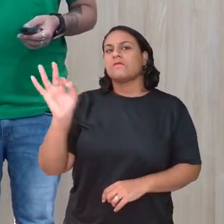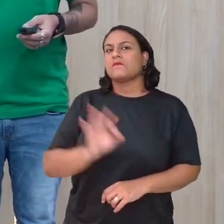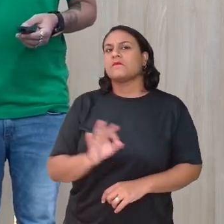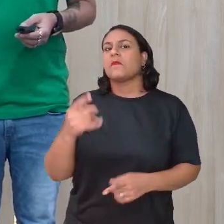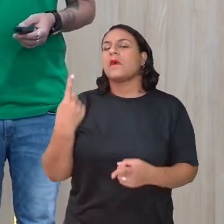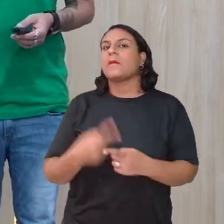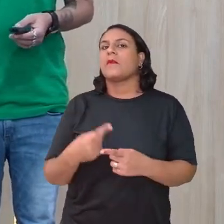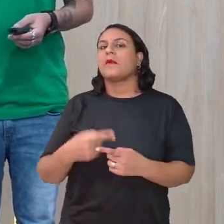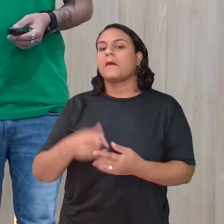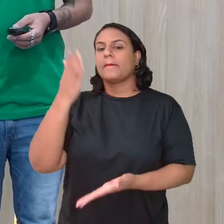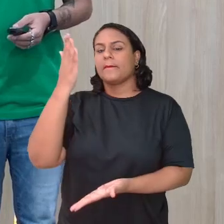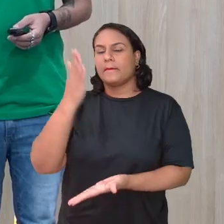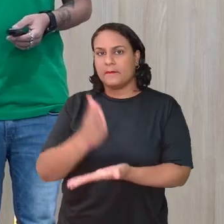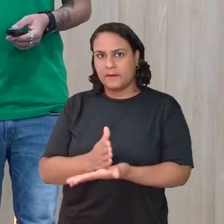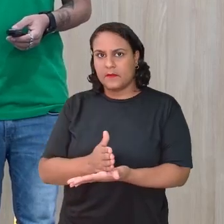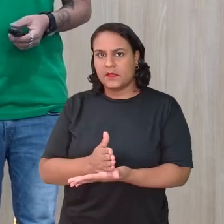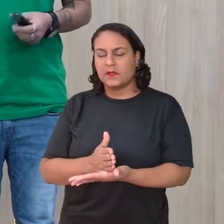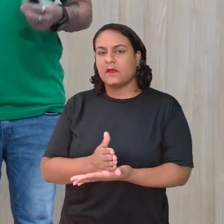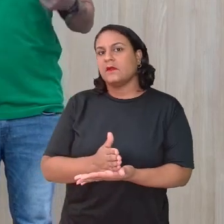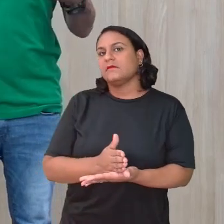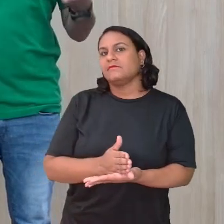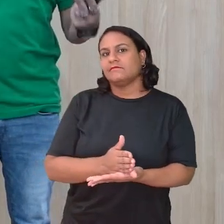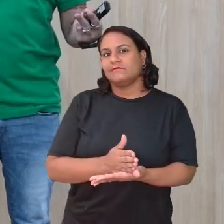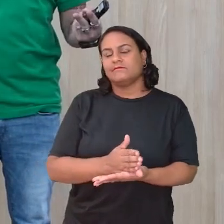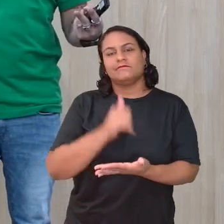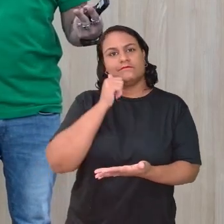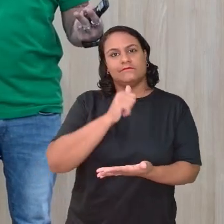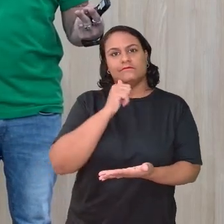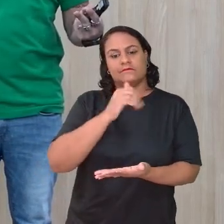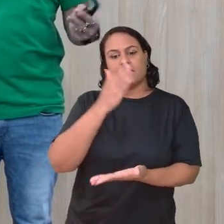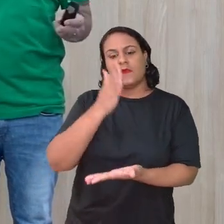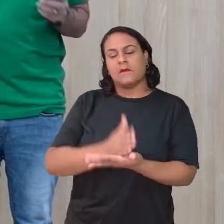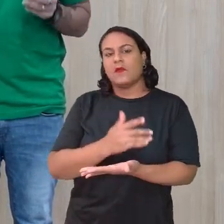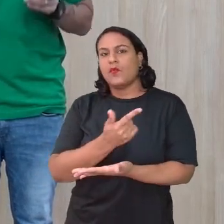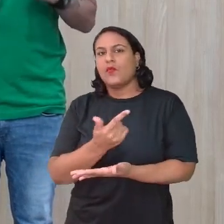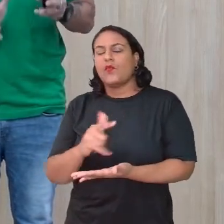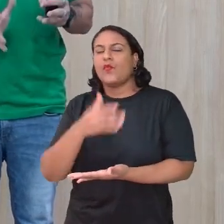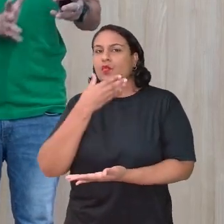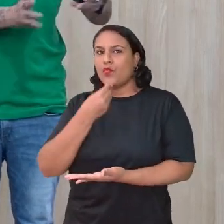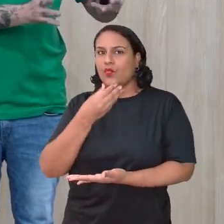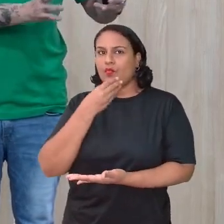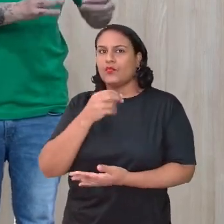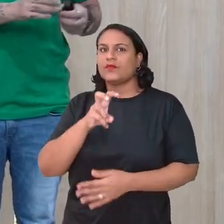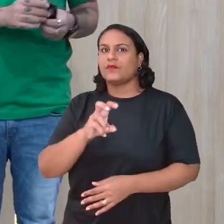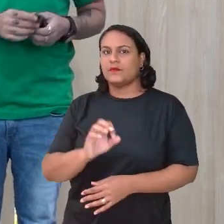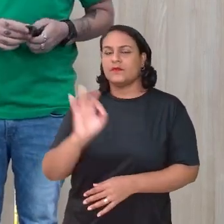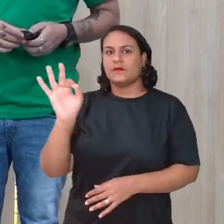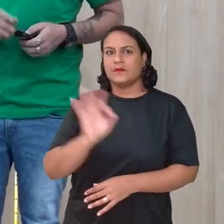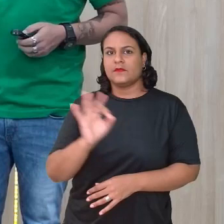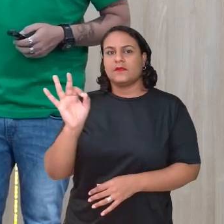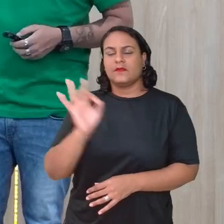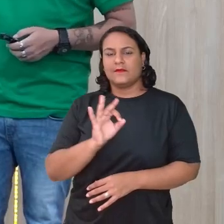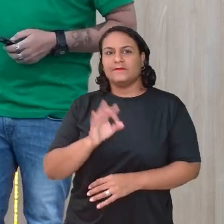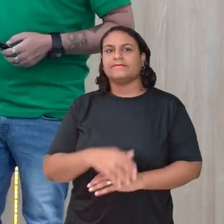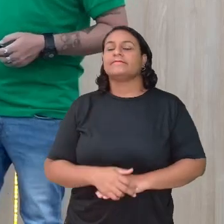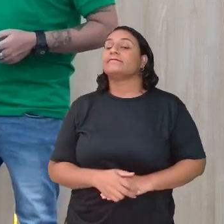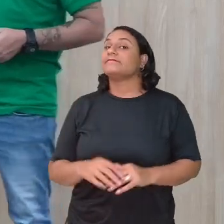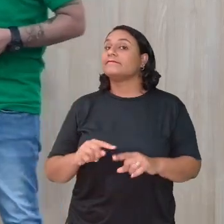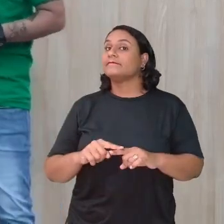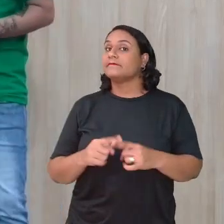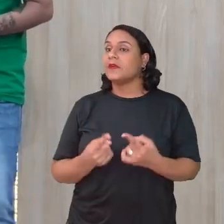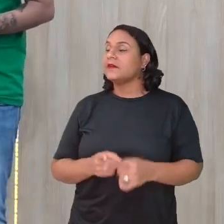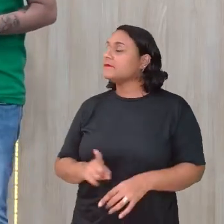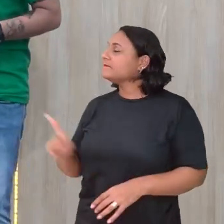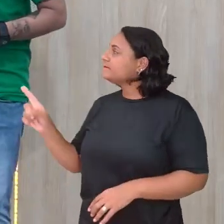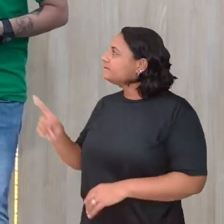porque metade são aquelas duas garotas, metade são os dois rapazes, ou seja, 50% de chance. Mas nesse